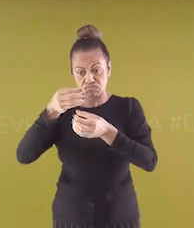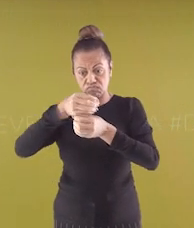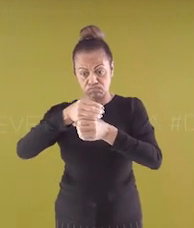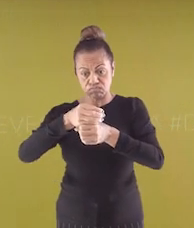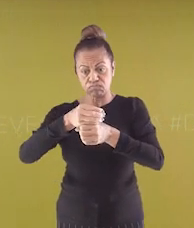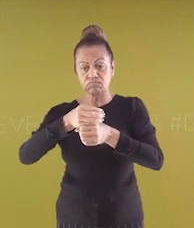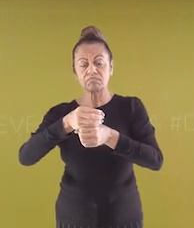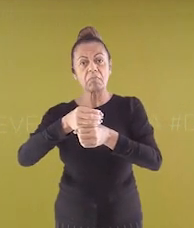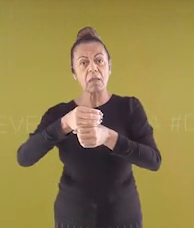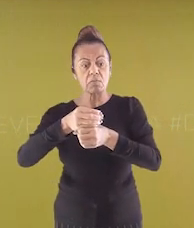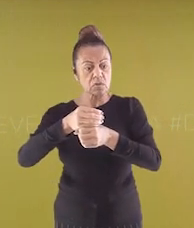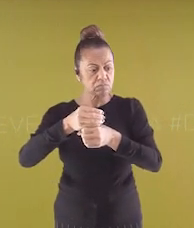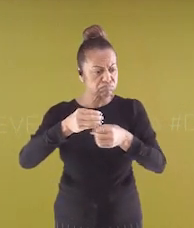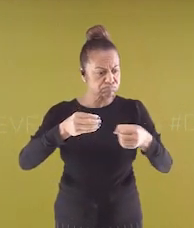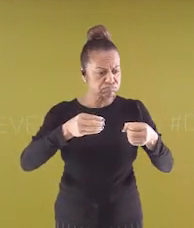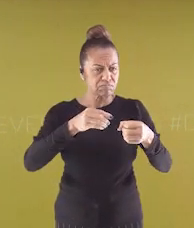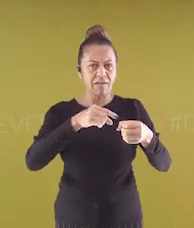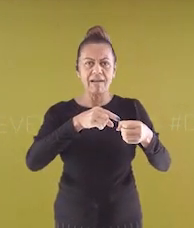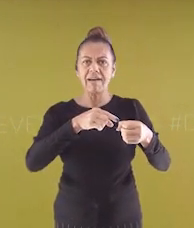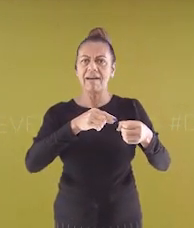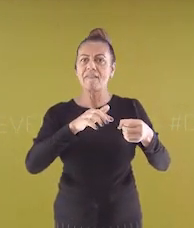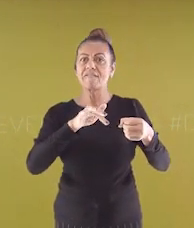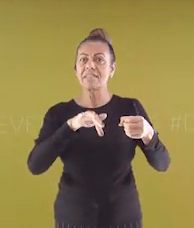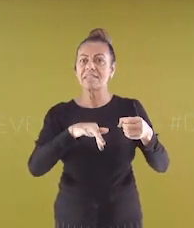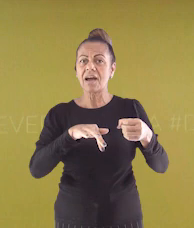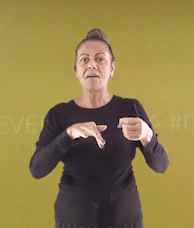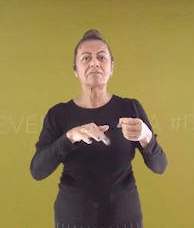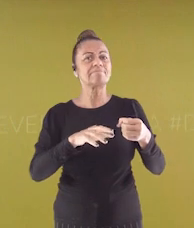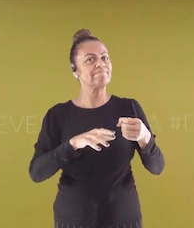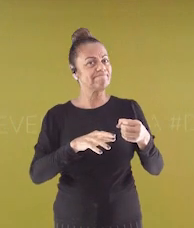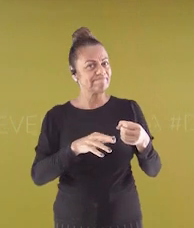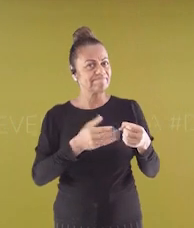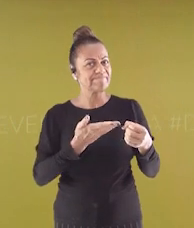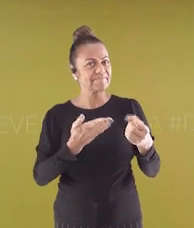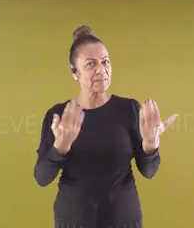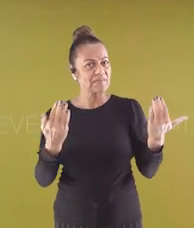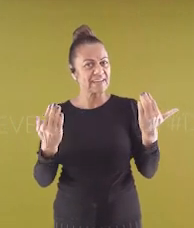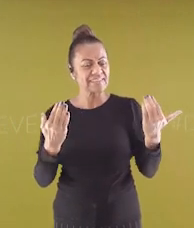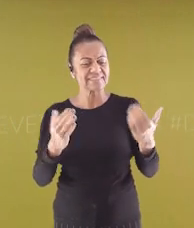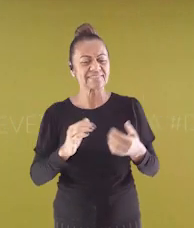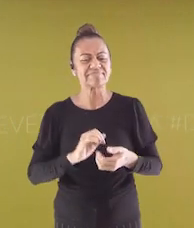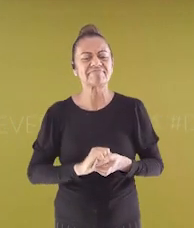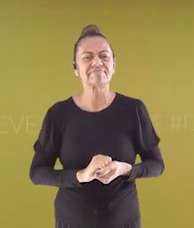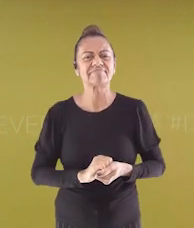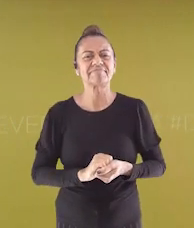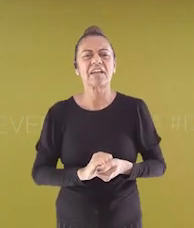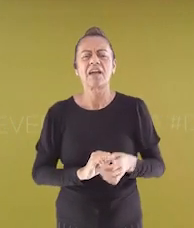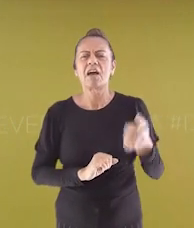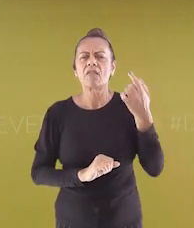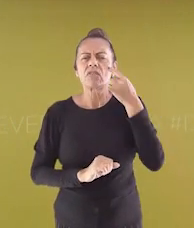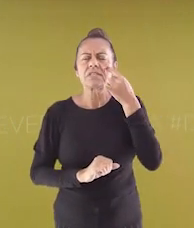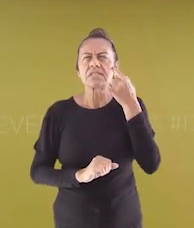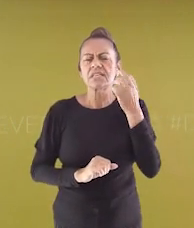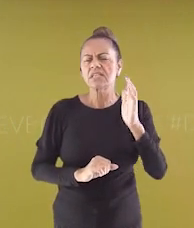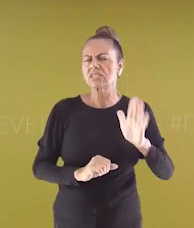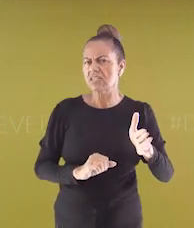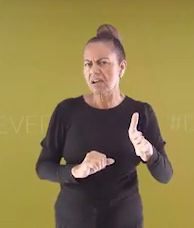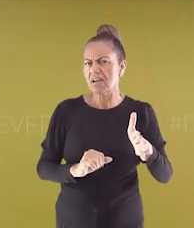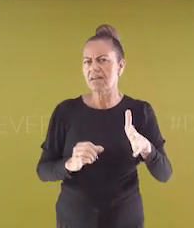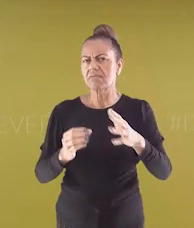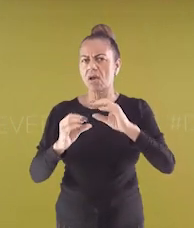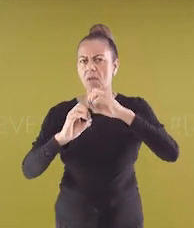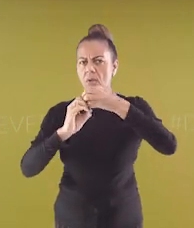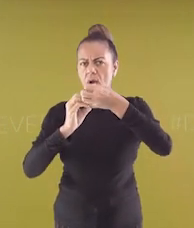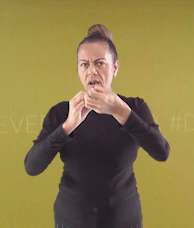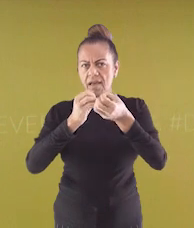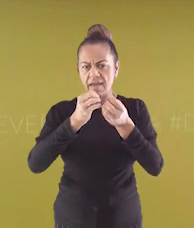Você se lembra que tudo que existe é composto de moléculas? E que, por sua vez, as moléculas são